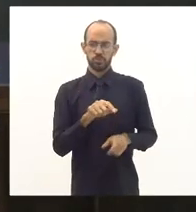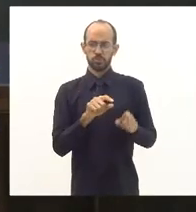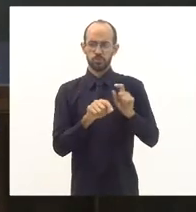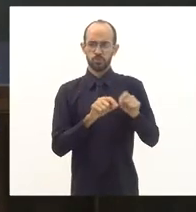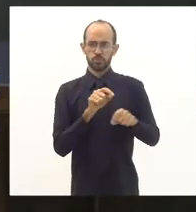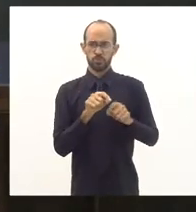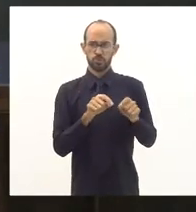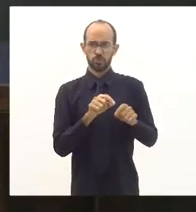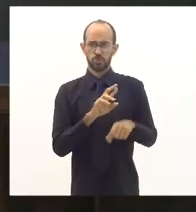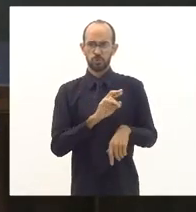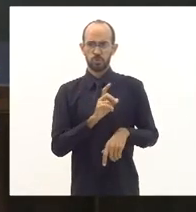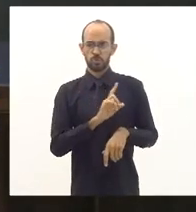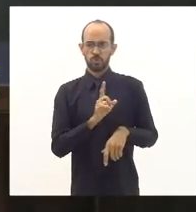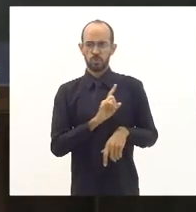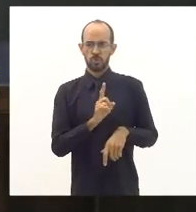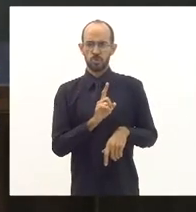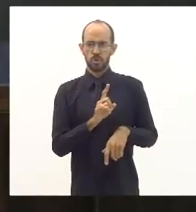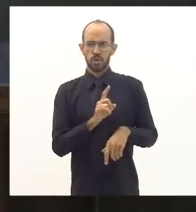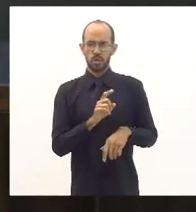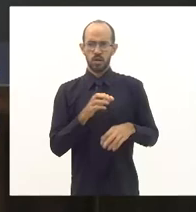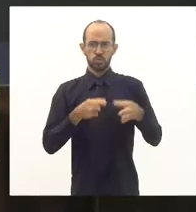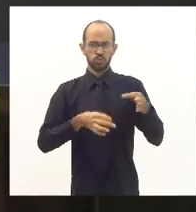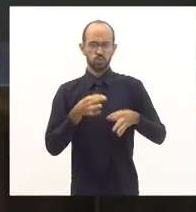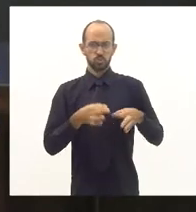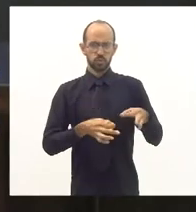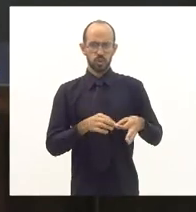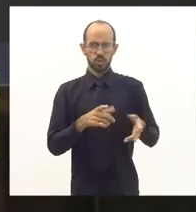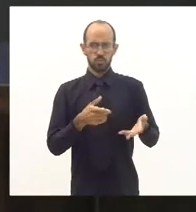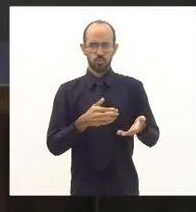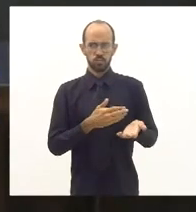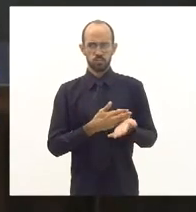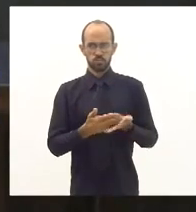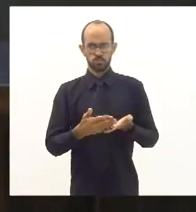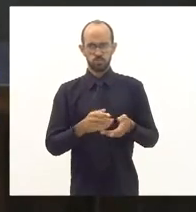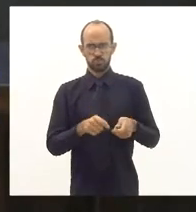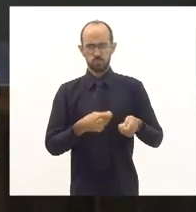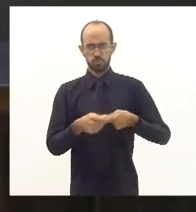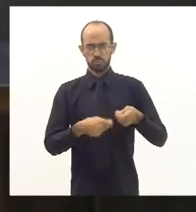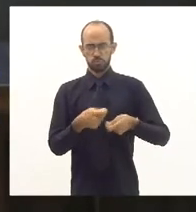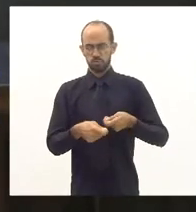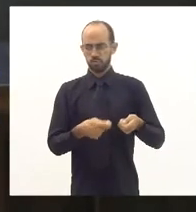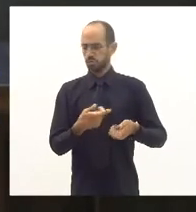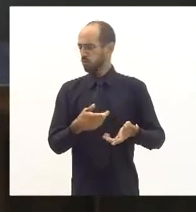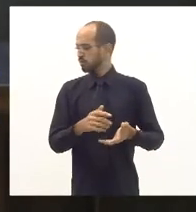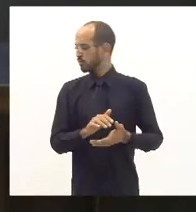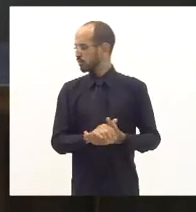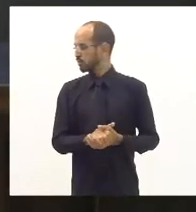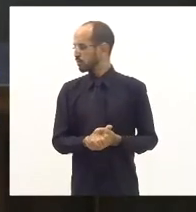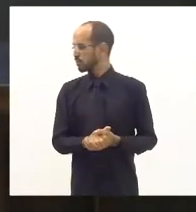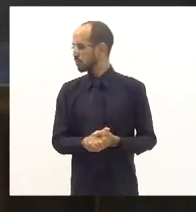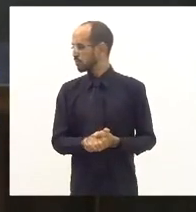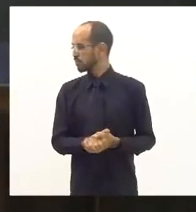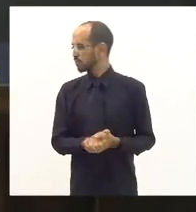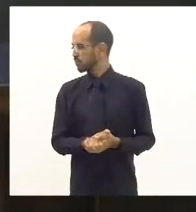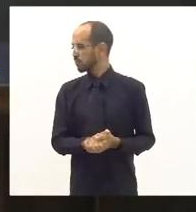não obrigatoriamente judicial, um TAC inicialmente administrativo, mas com essa reserva, com